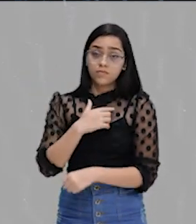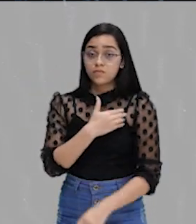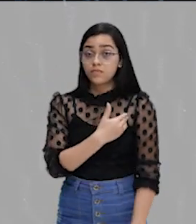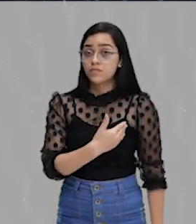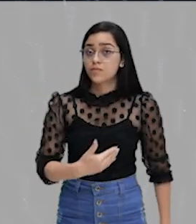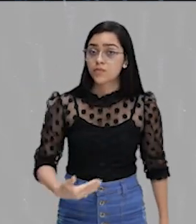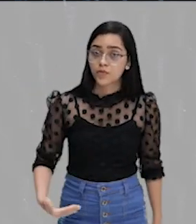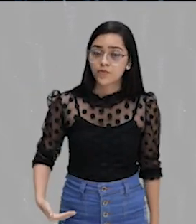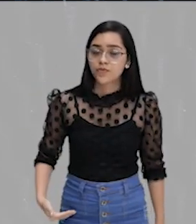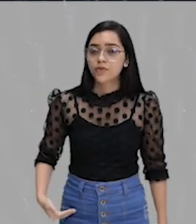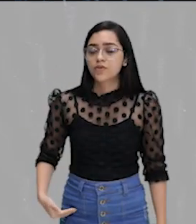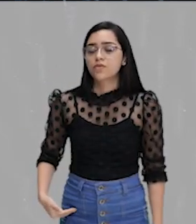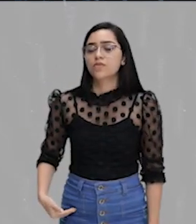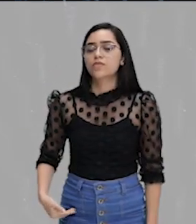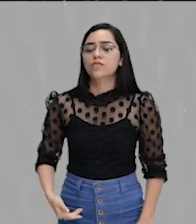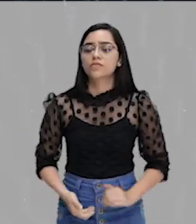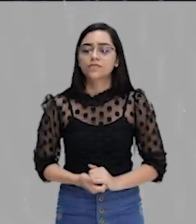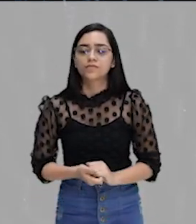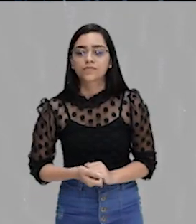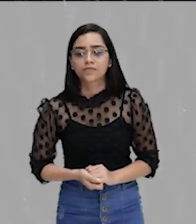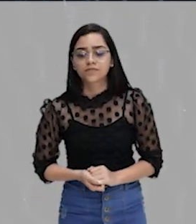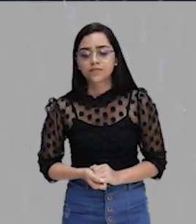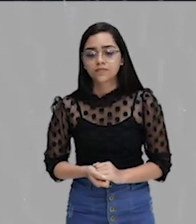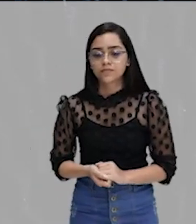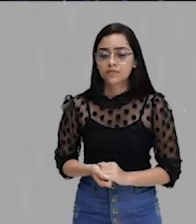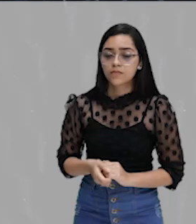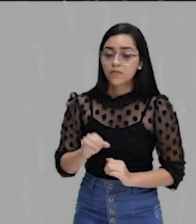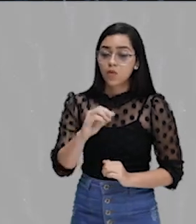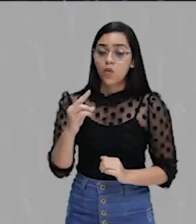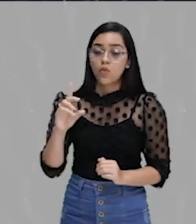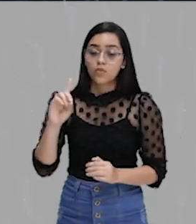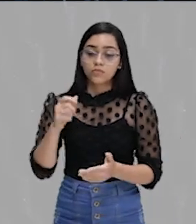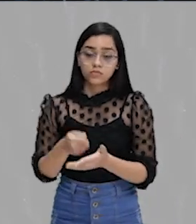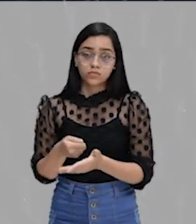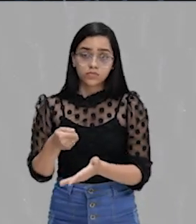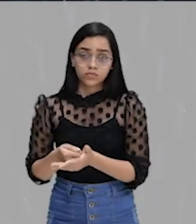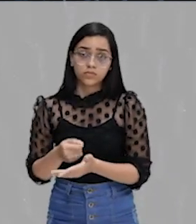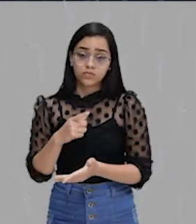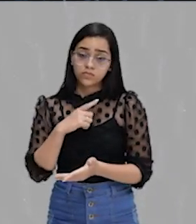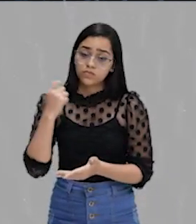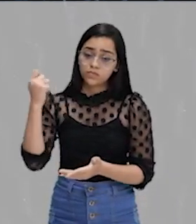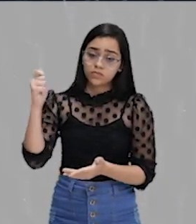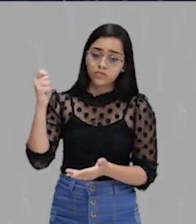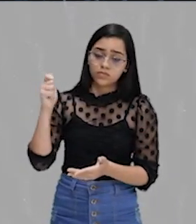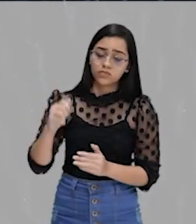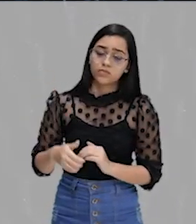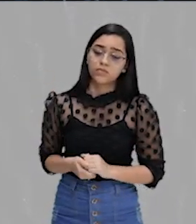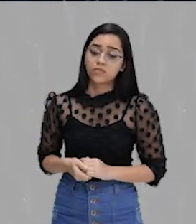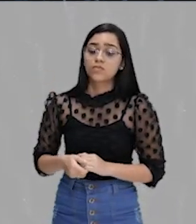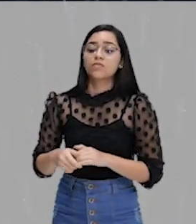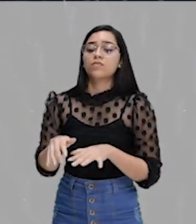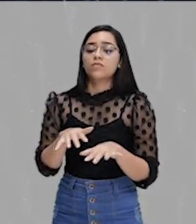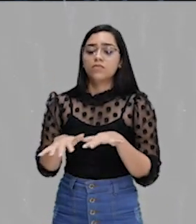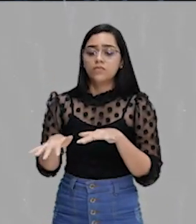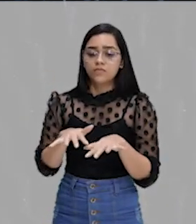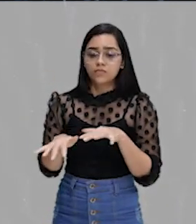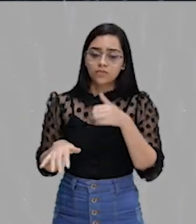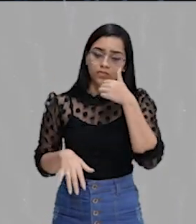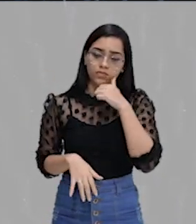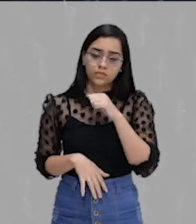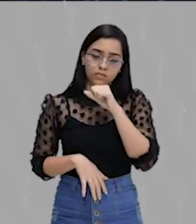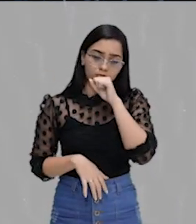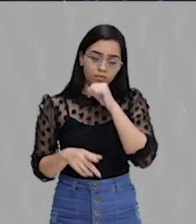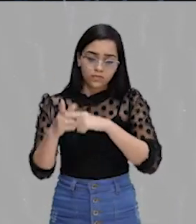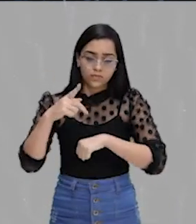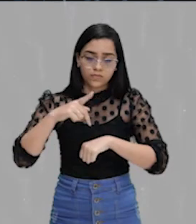governos civis militares ou pelas ditaduras civis militares da Argentina. Então, é um movimento da mãe das